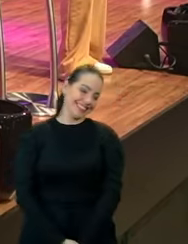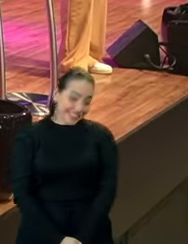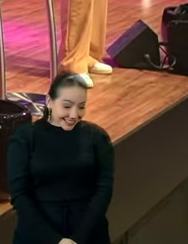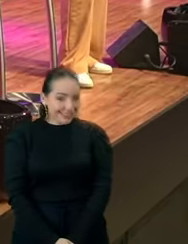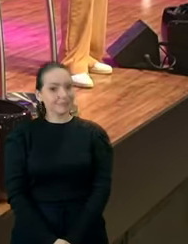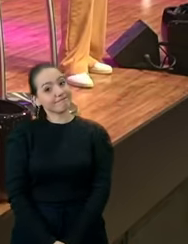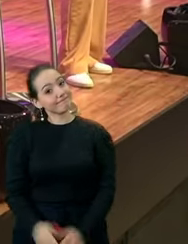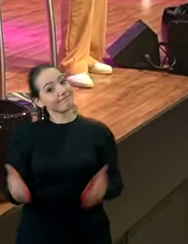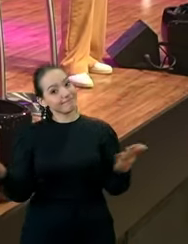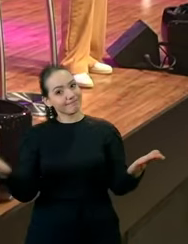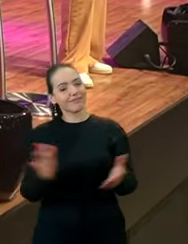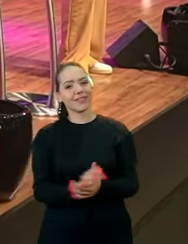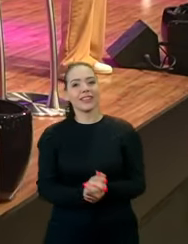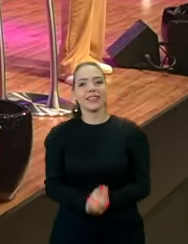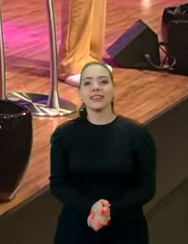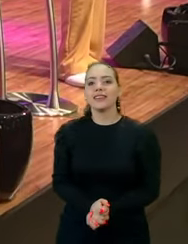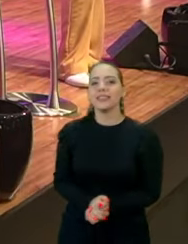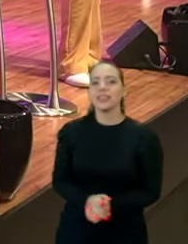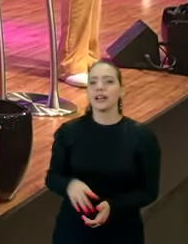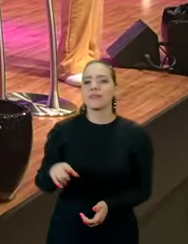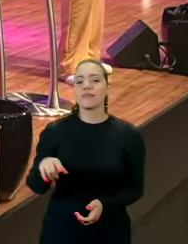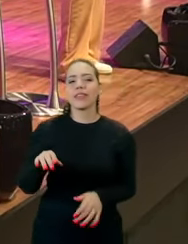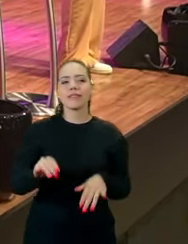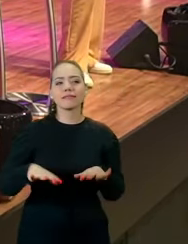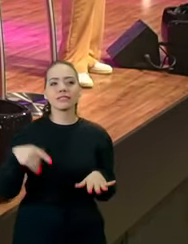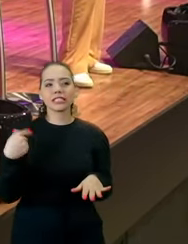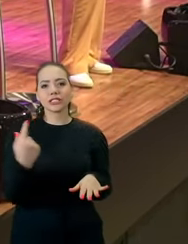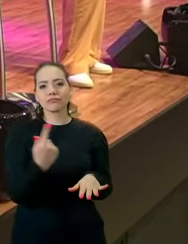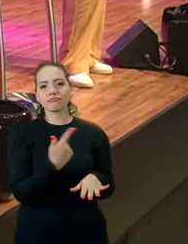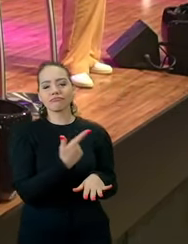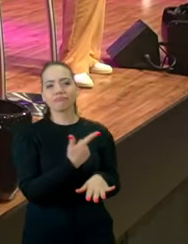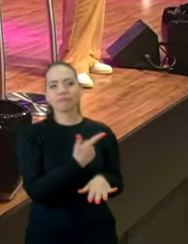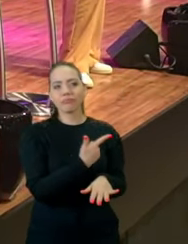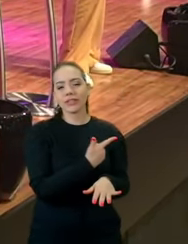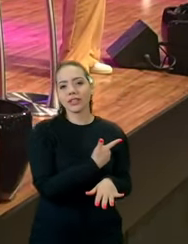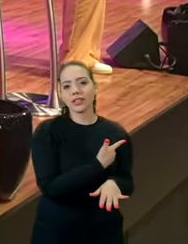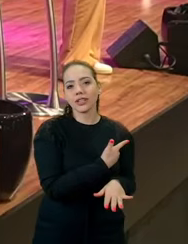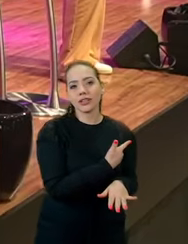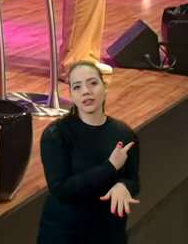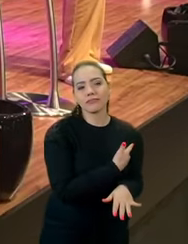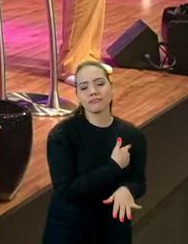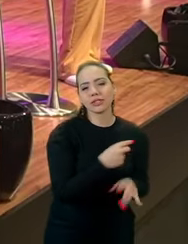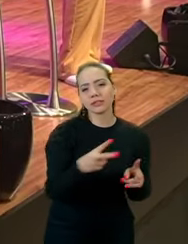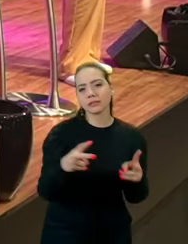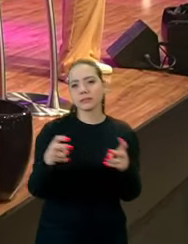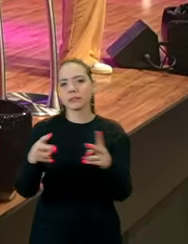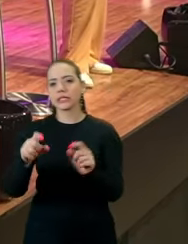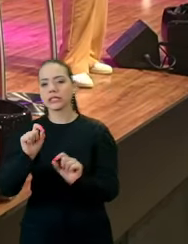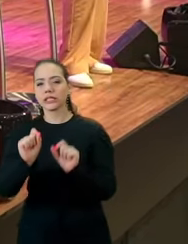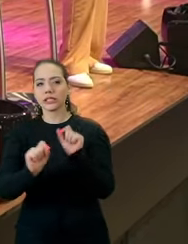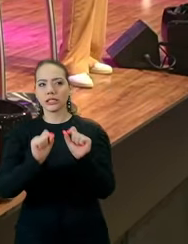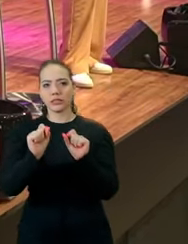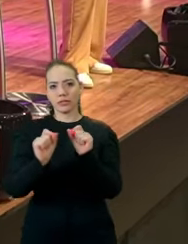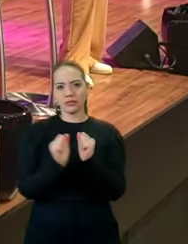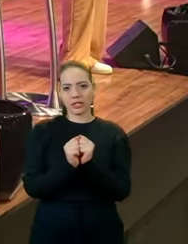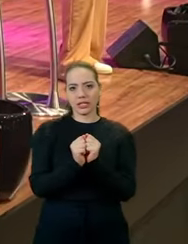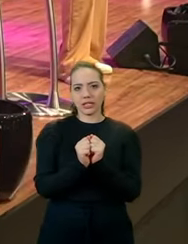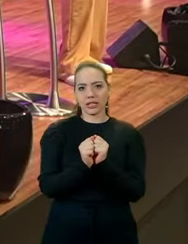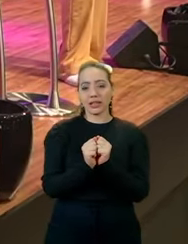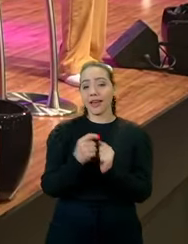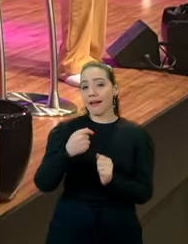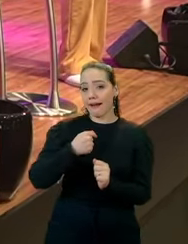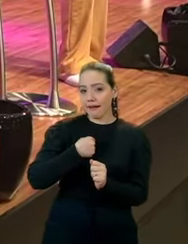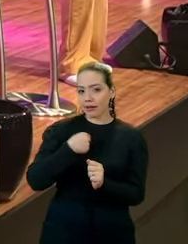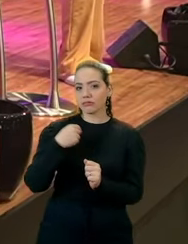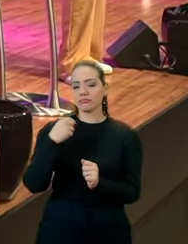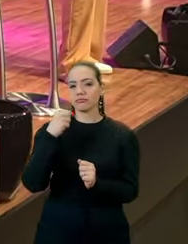Nossos status é como nada. Hoje as pessoas aplaudem e dizem, eu te amo, mas é só um erro meu para um monte de gente virar as costas e